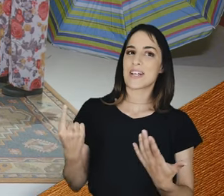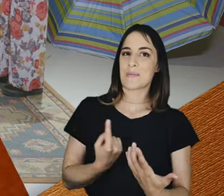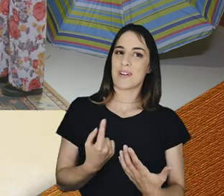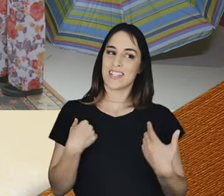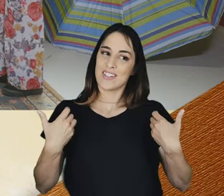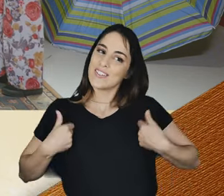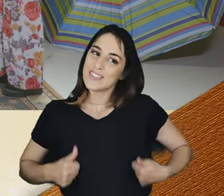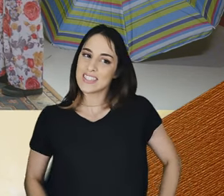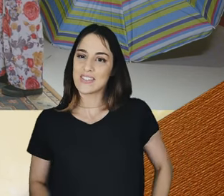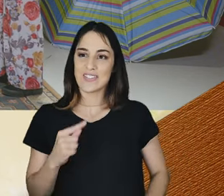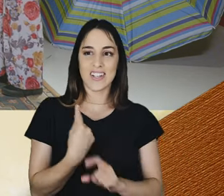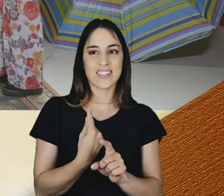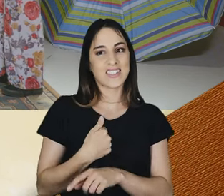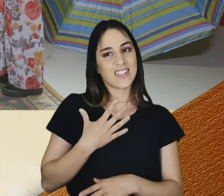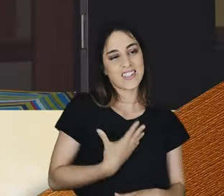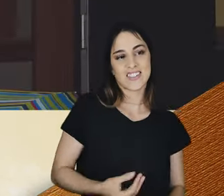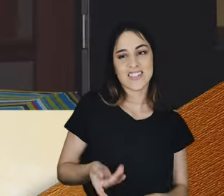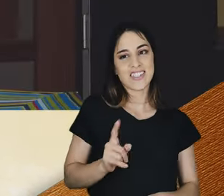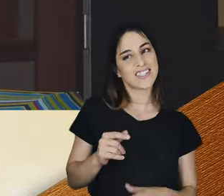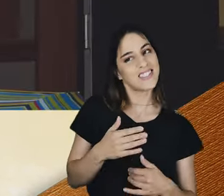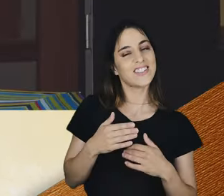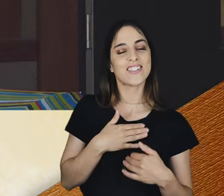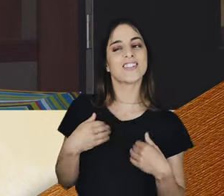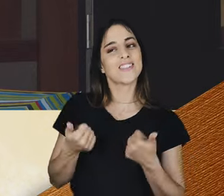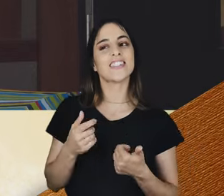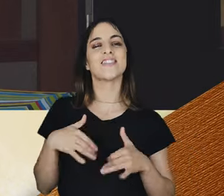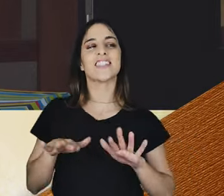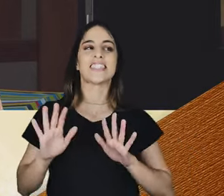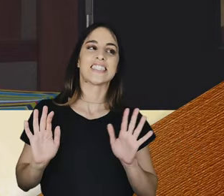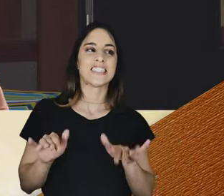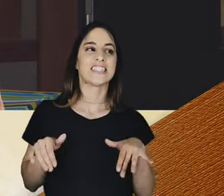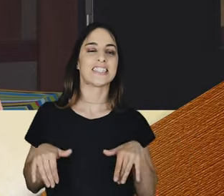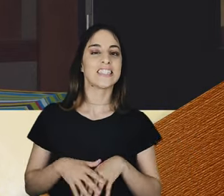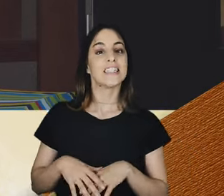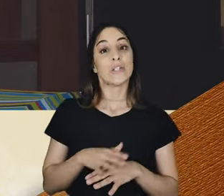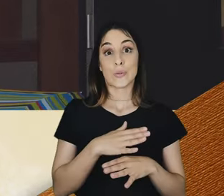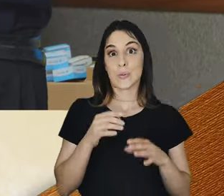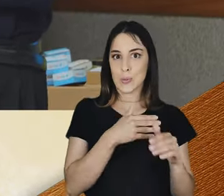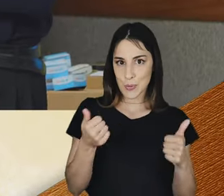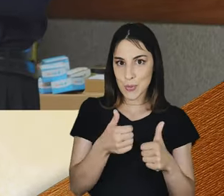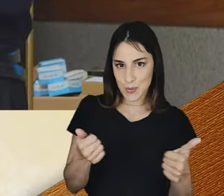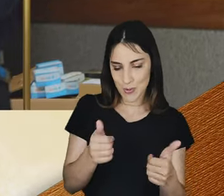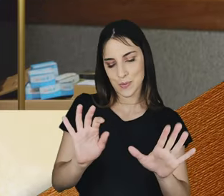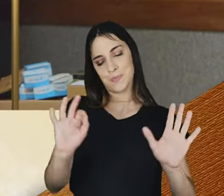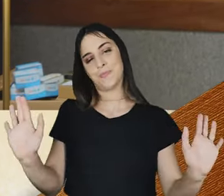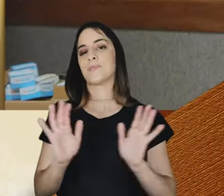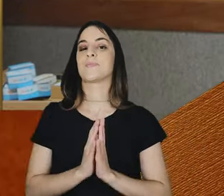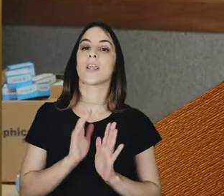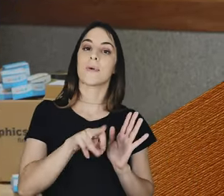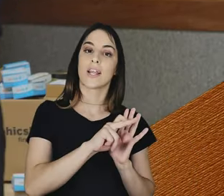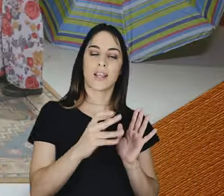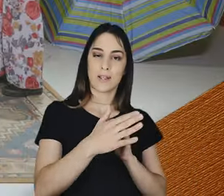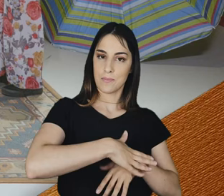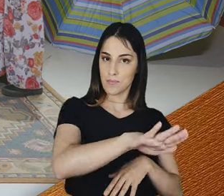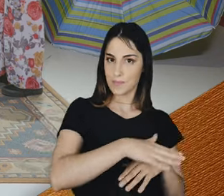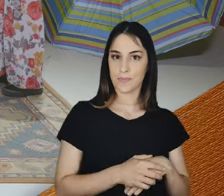conforto. Exatamente, é experimentar. Era tudo giro, sabe? Quem sabe no próximo programa. Está tudo, João. Está tudo. Margarida, pode ir. Vá,